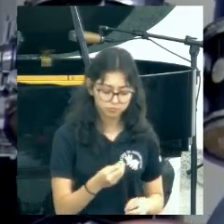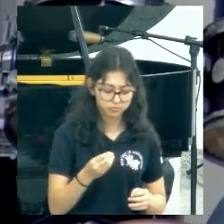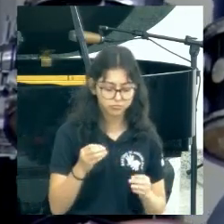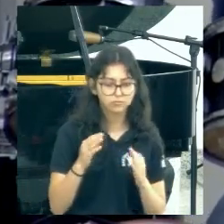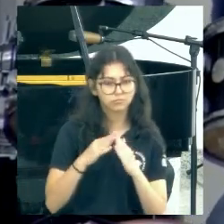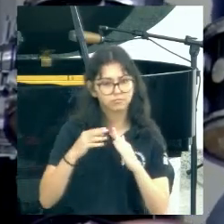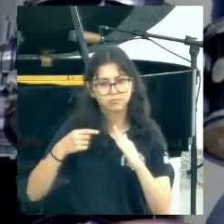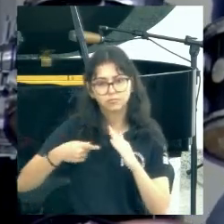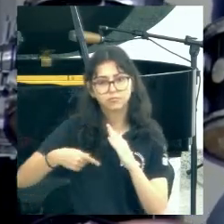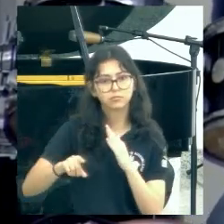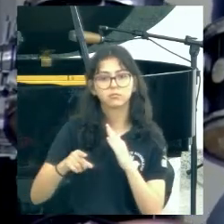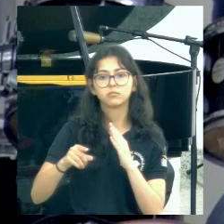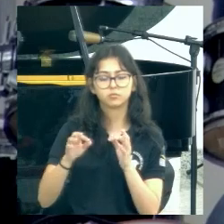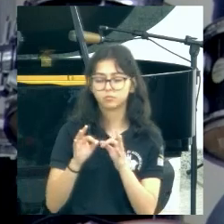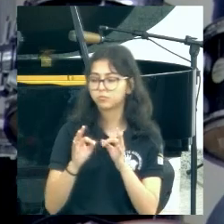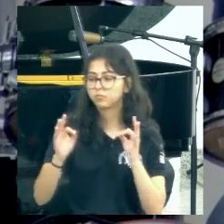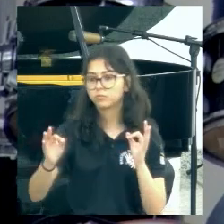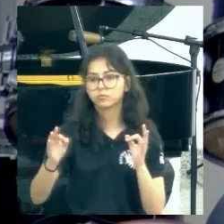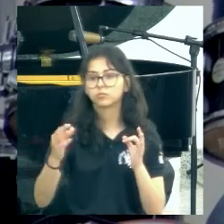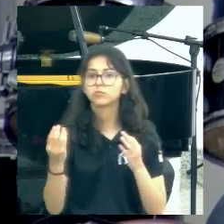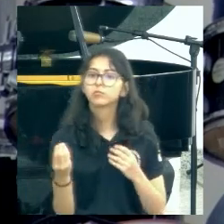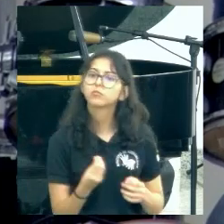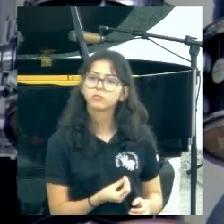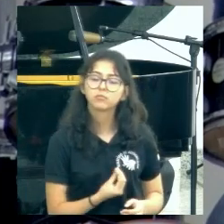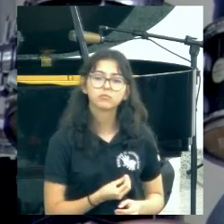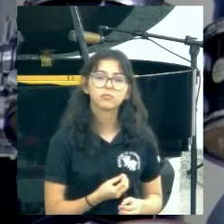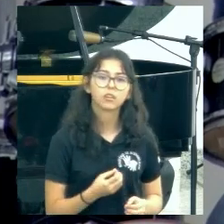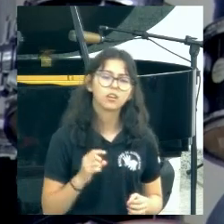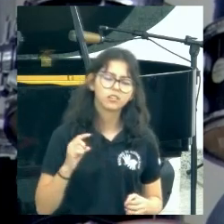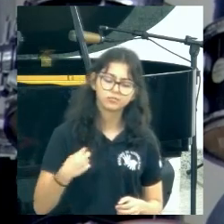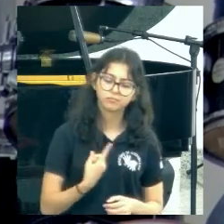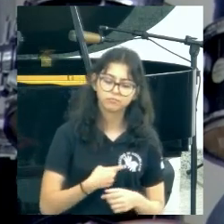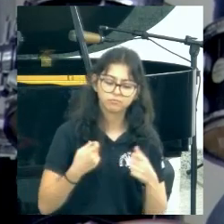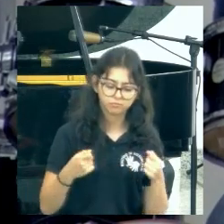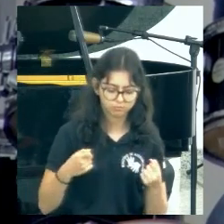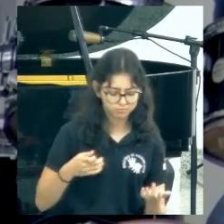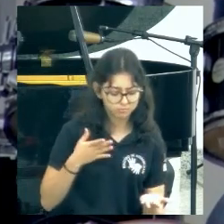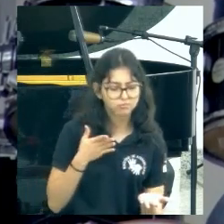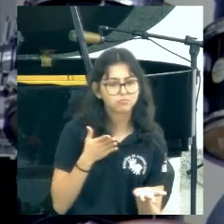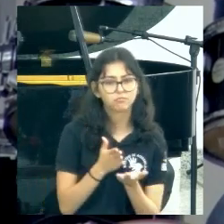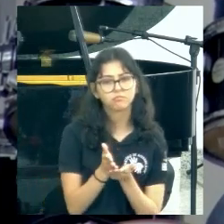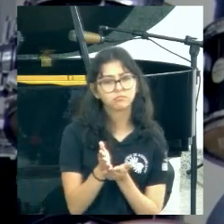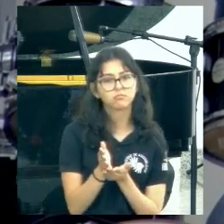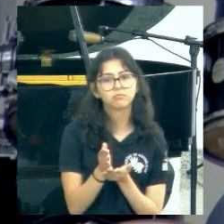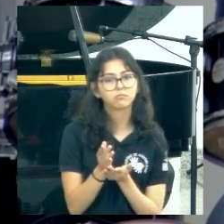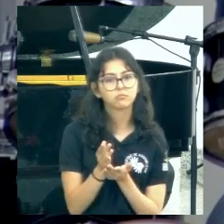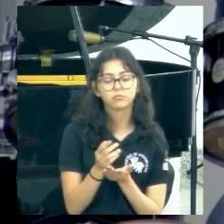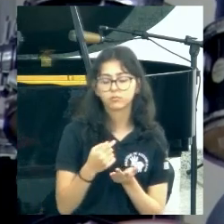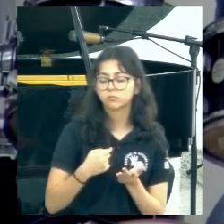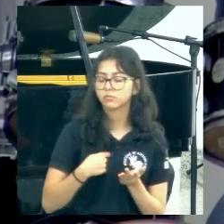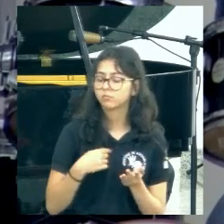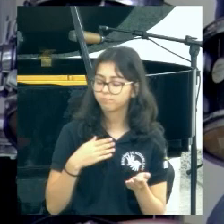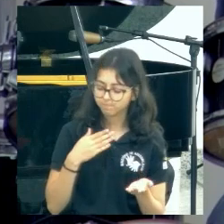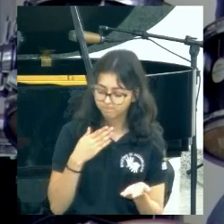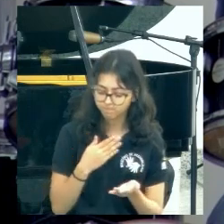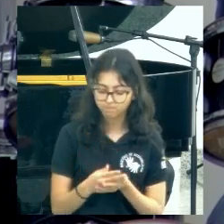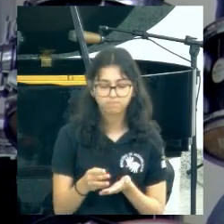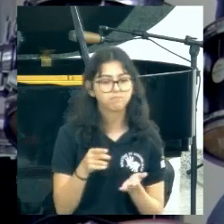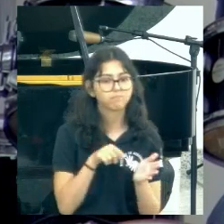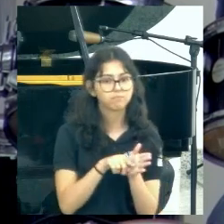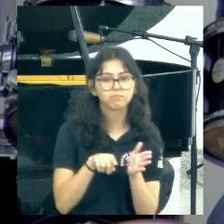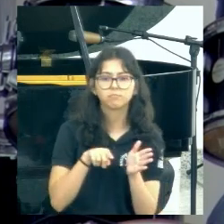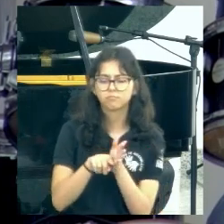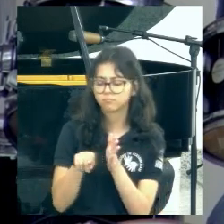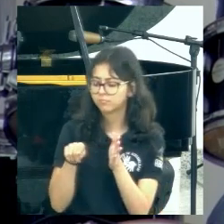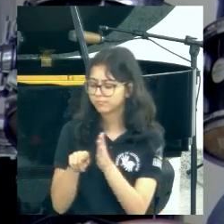filha. Será que nós precisamos passar por isso? Eu continuei a fazer as minhas perguntas e eu comecei a